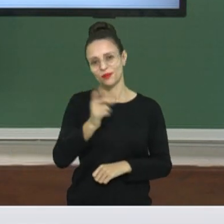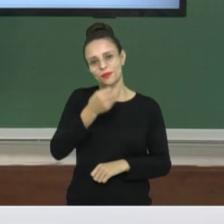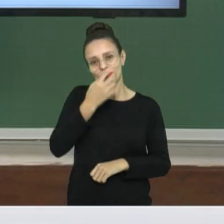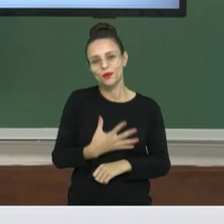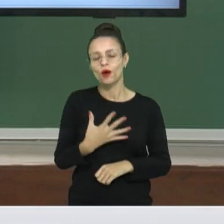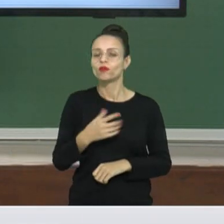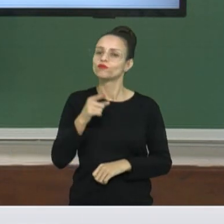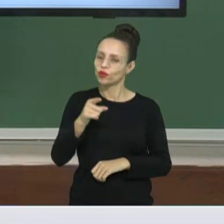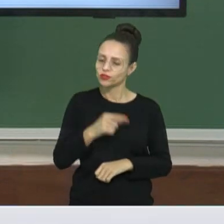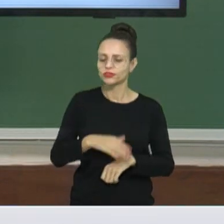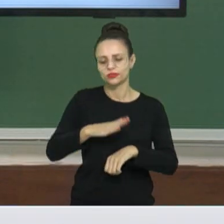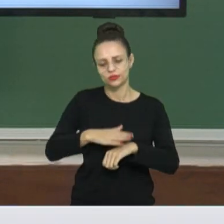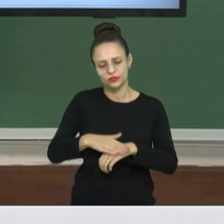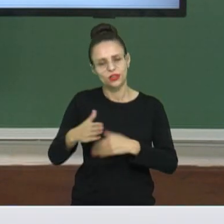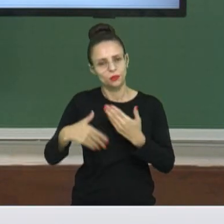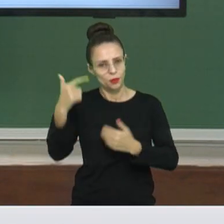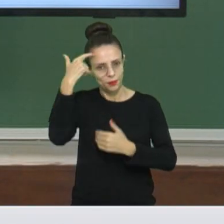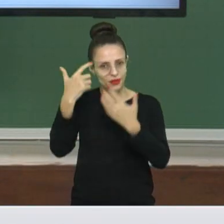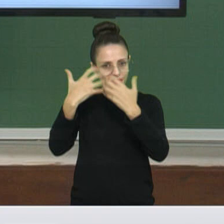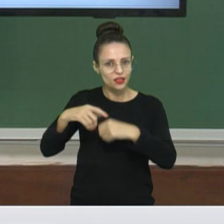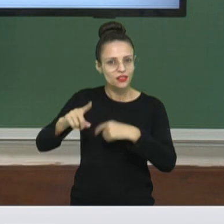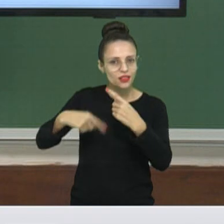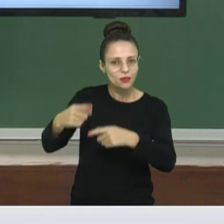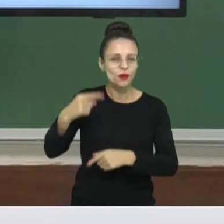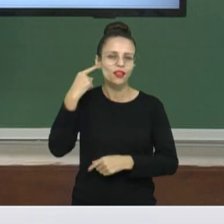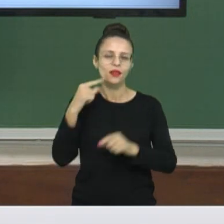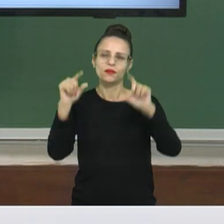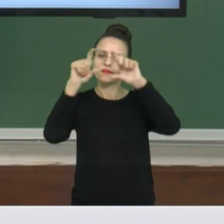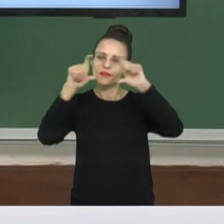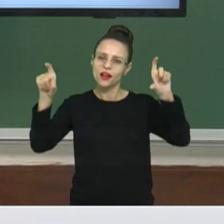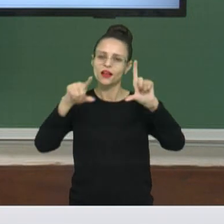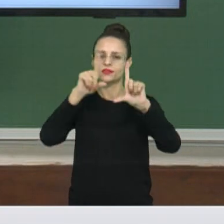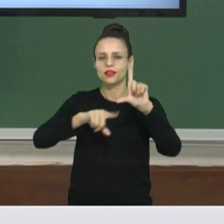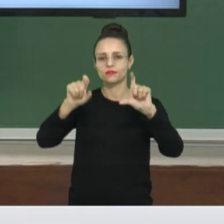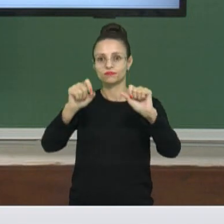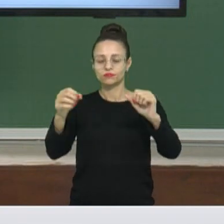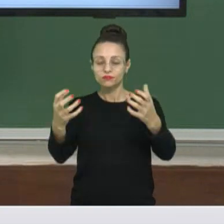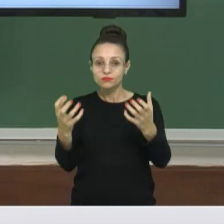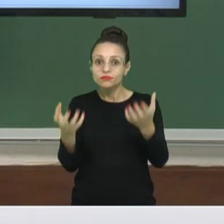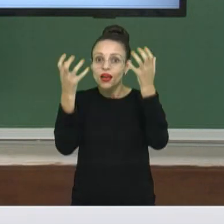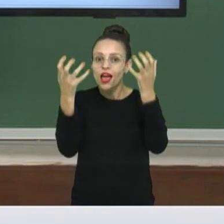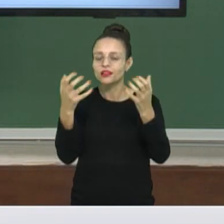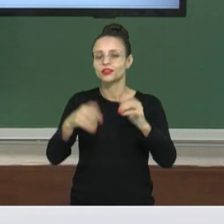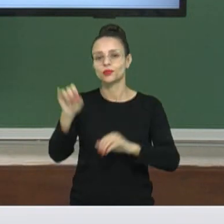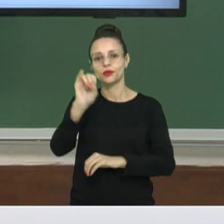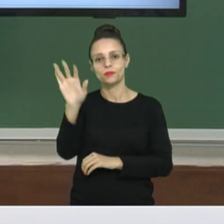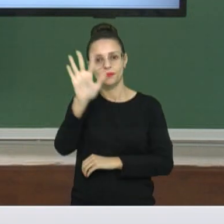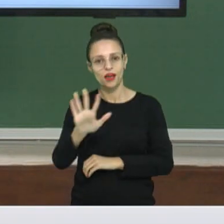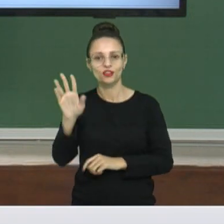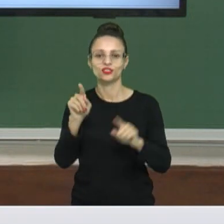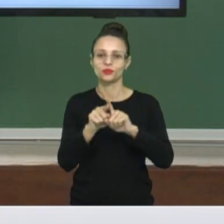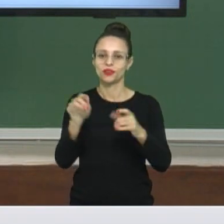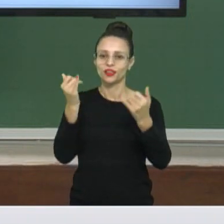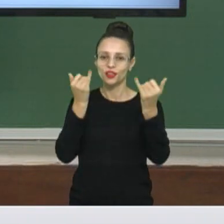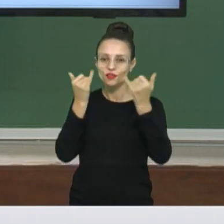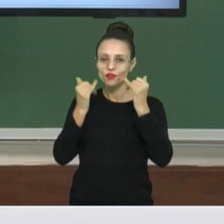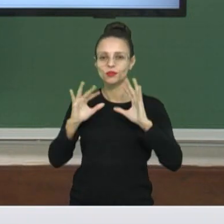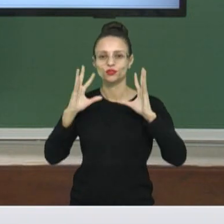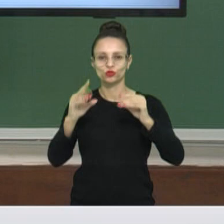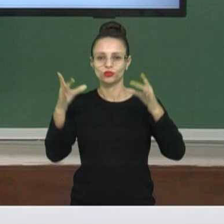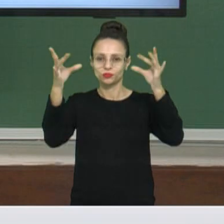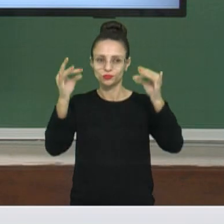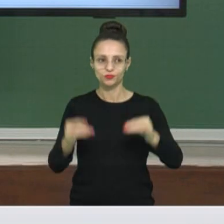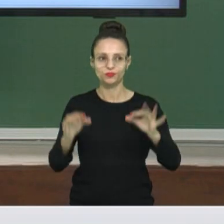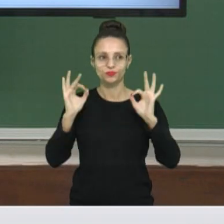bom, né? Você vai ter mais tempo para pensar depois. Lembra do slogan, da frase que chama atenção, da imagem e das informações todas,